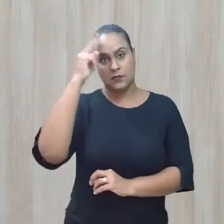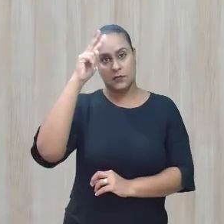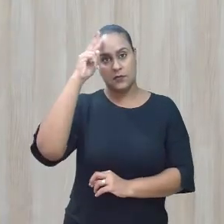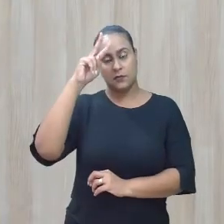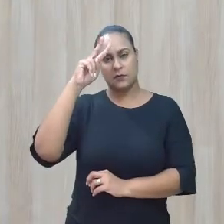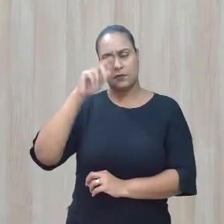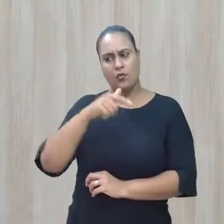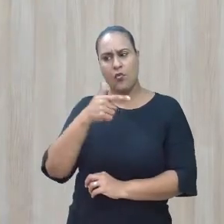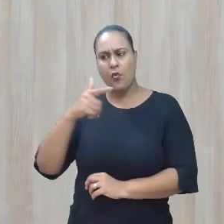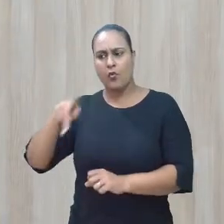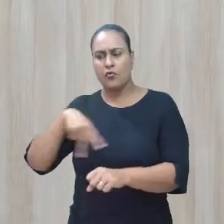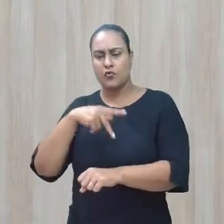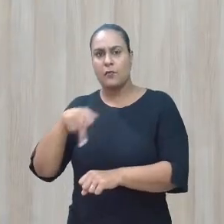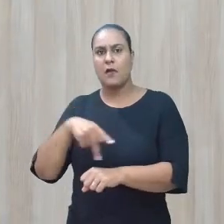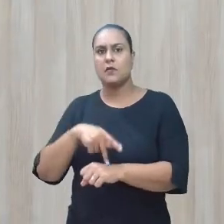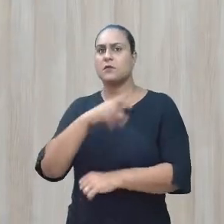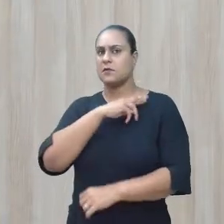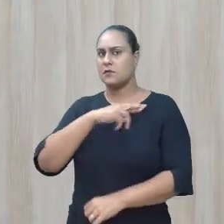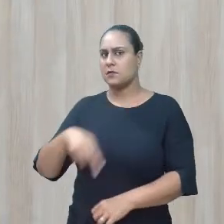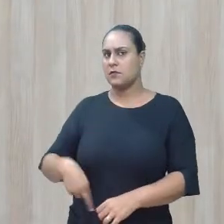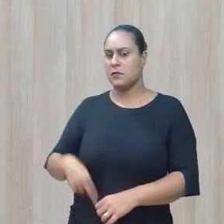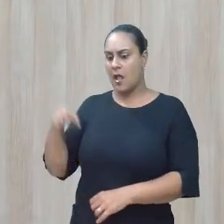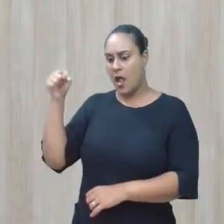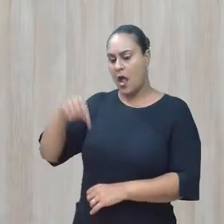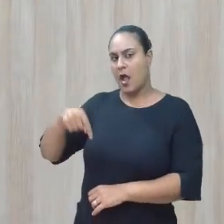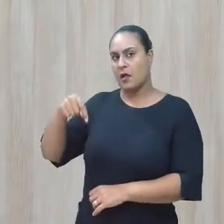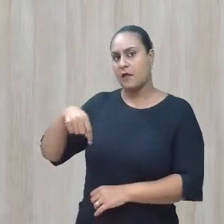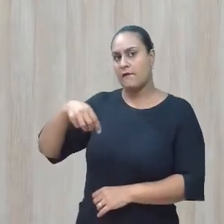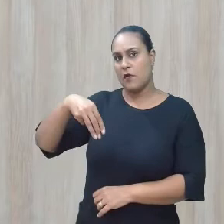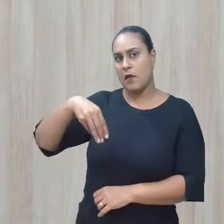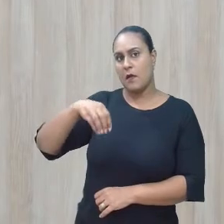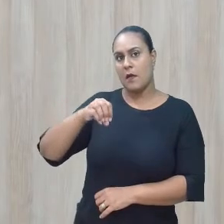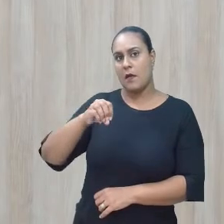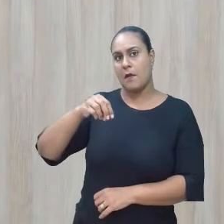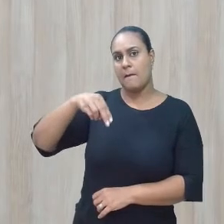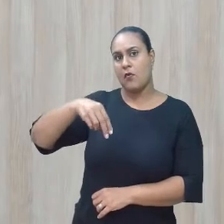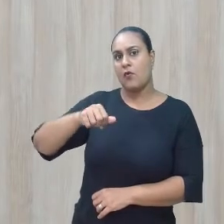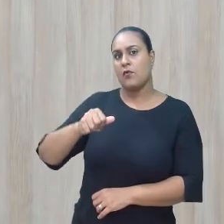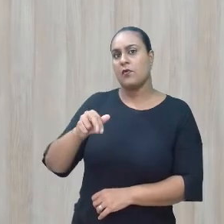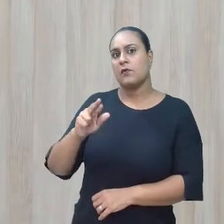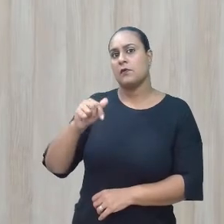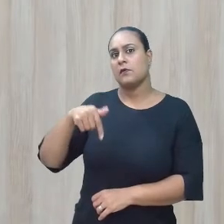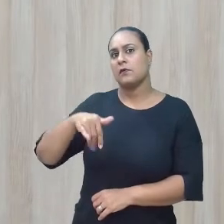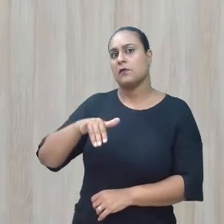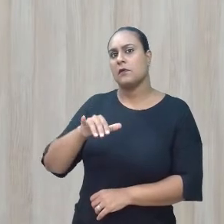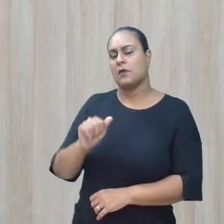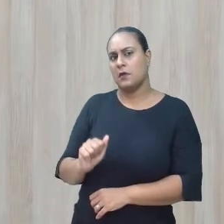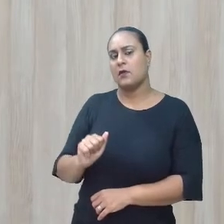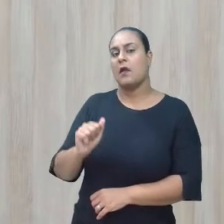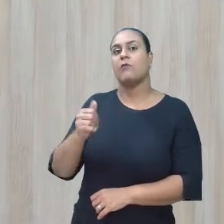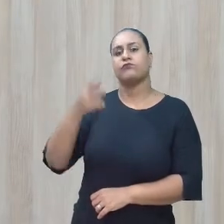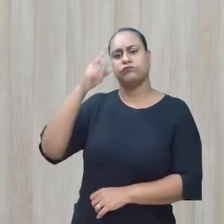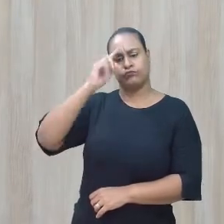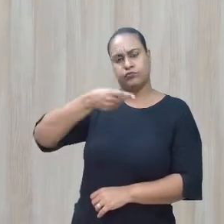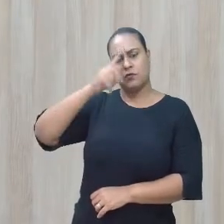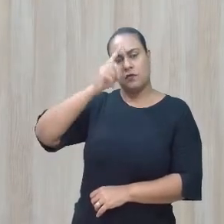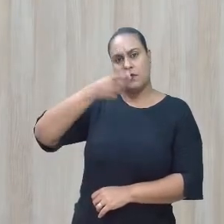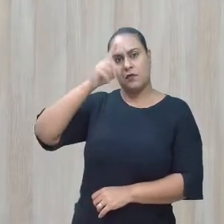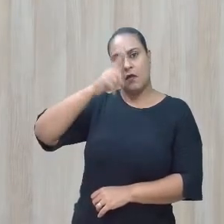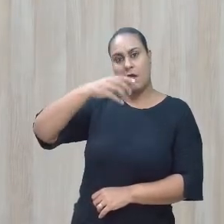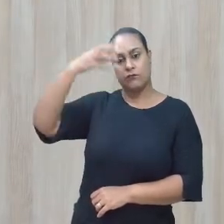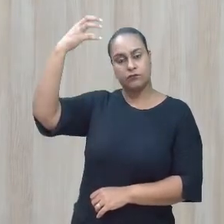os outros países se tornaram uma república, o Brasil se tornou uma monarquia, e não só se tornou uma monarquia, governado por um rei que era filho do rei de